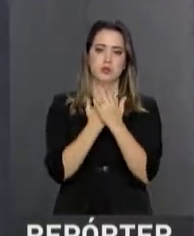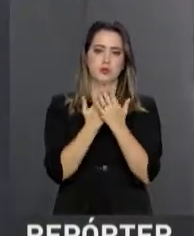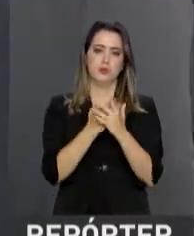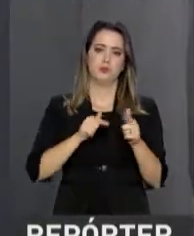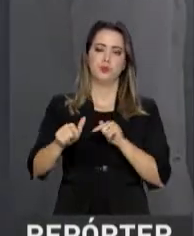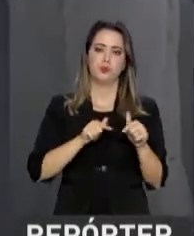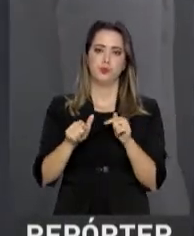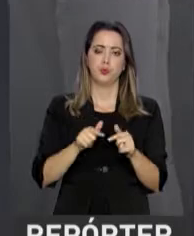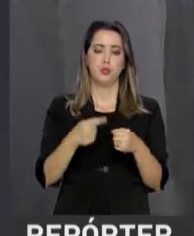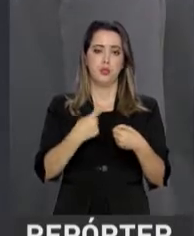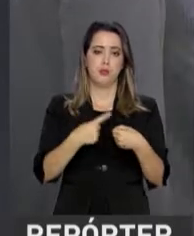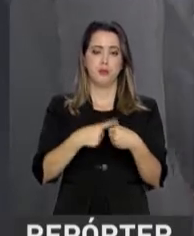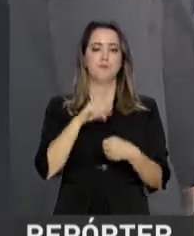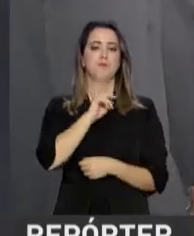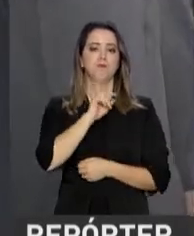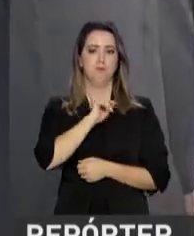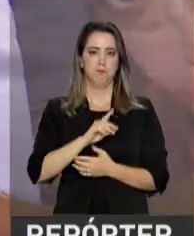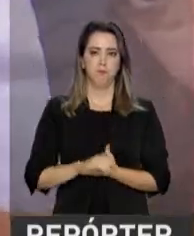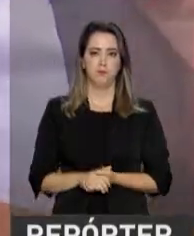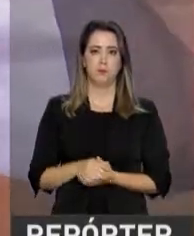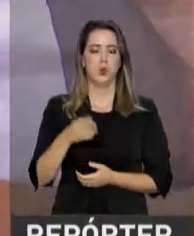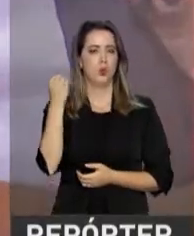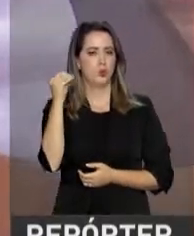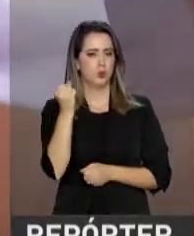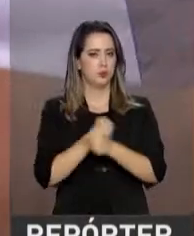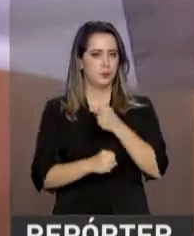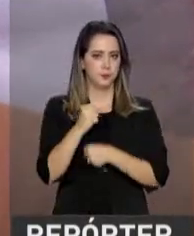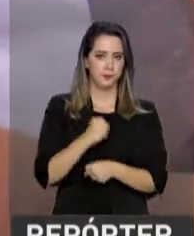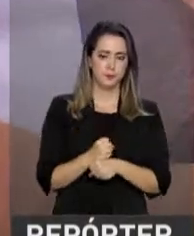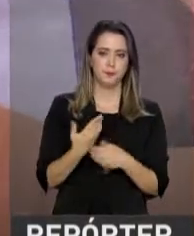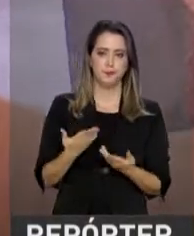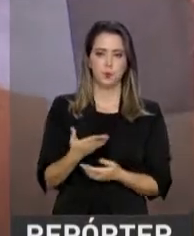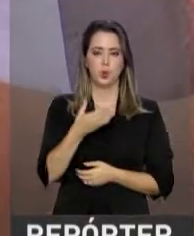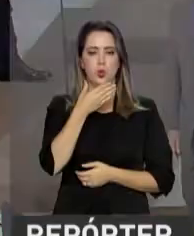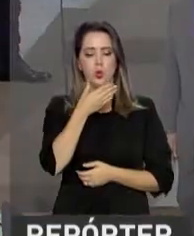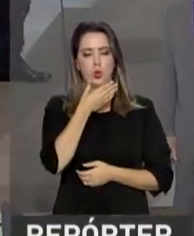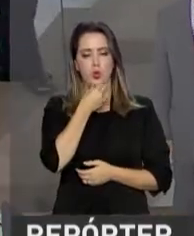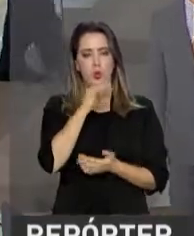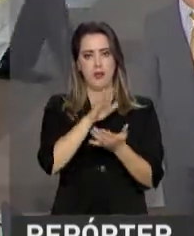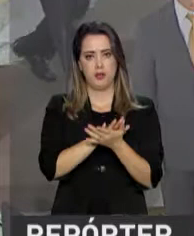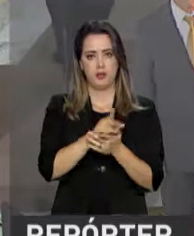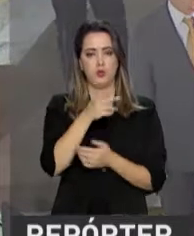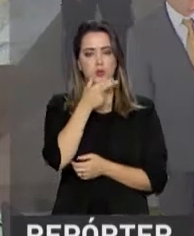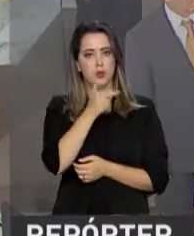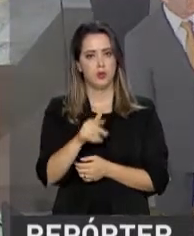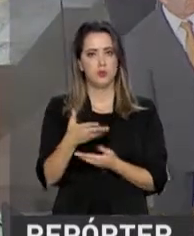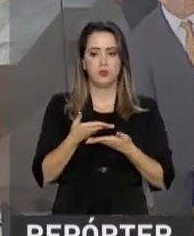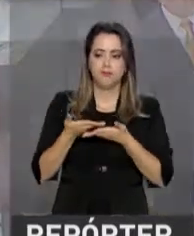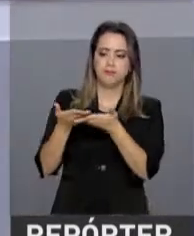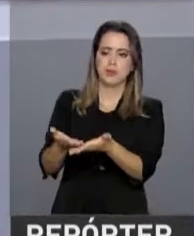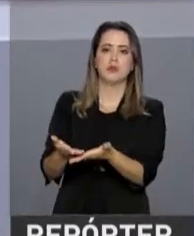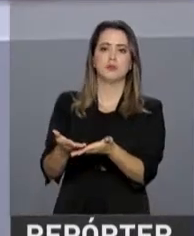trabalhava no município de janaúba em minas gerais em outubro do ano passado o marido eo irmão da professora receberam a homenagem